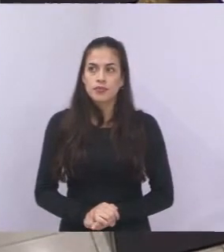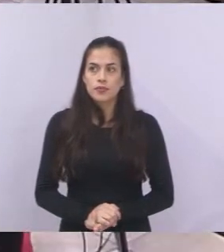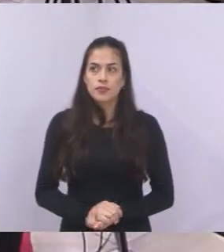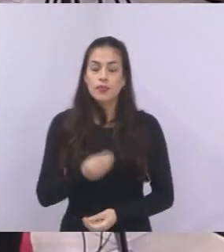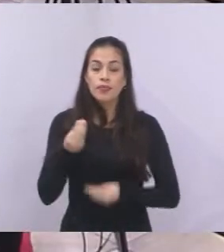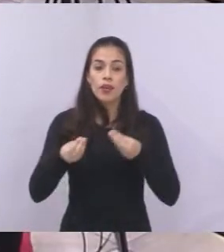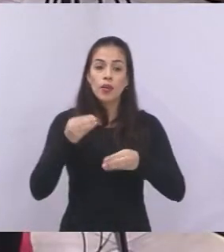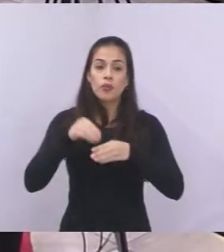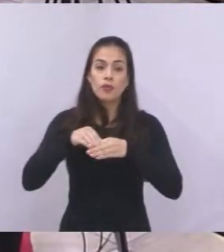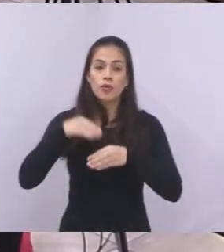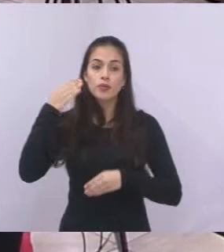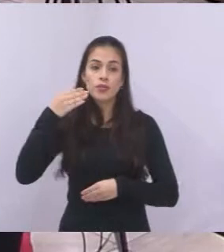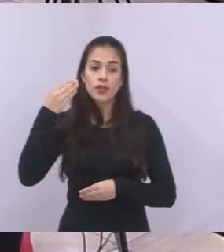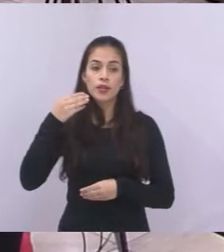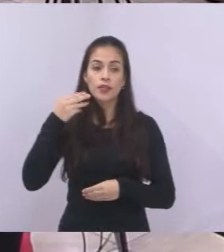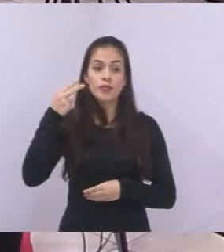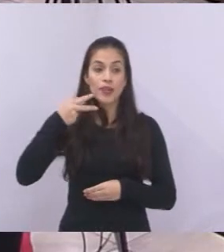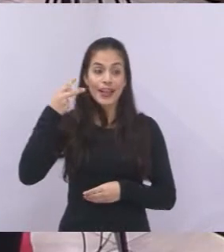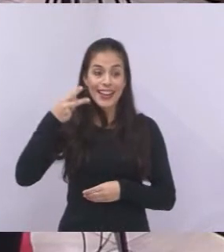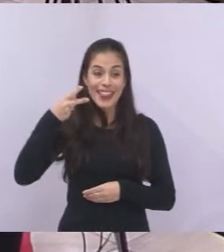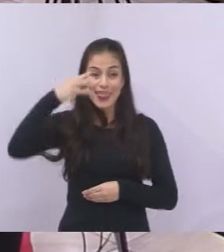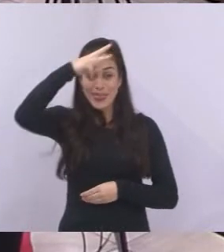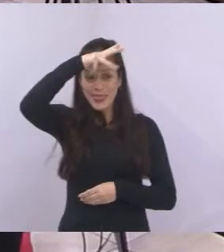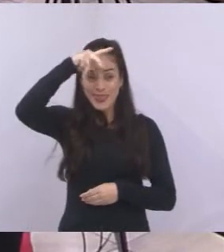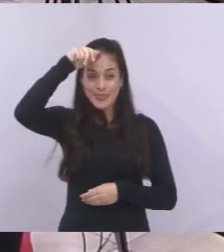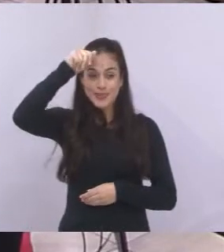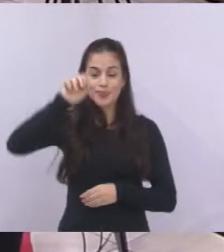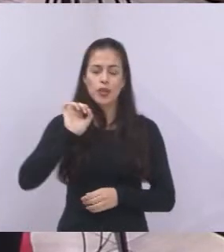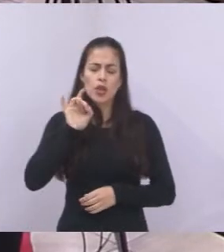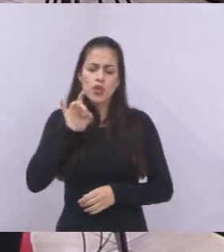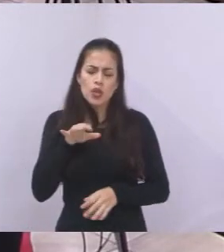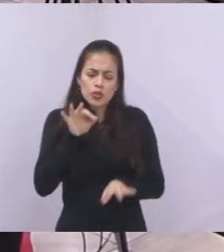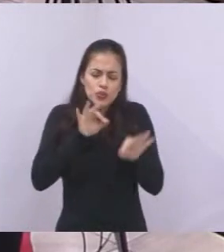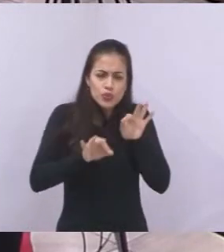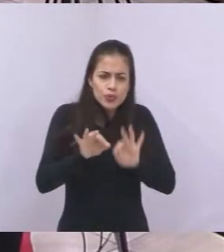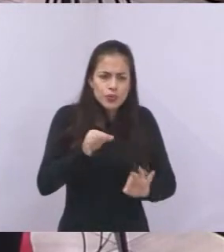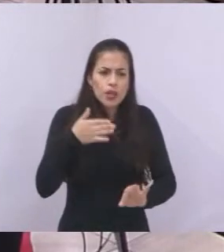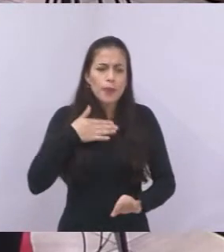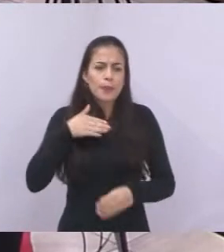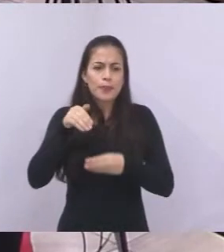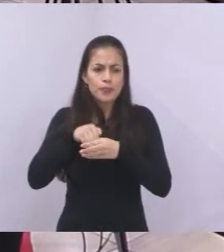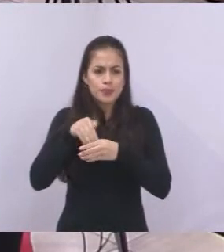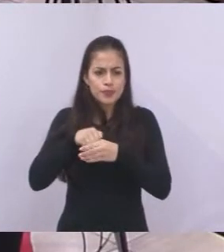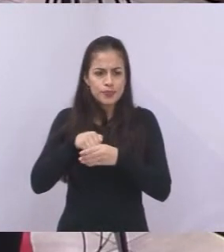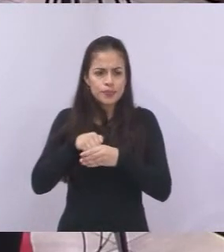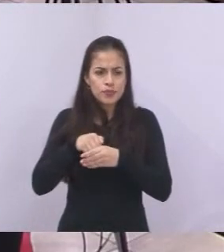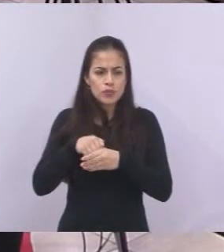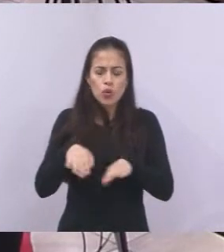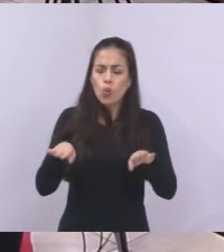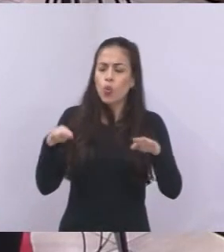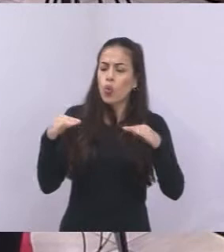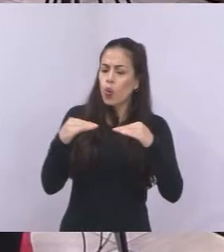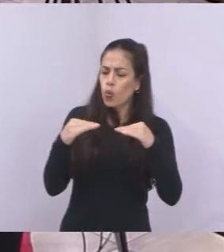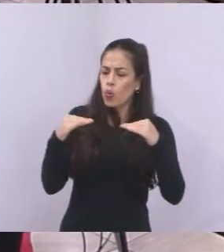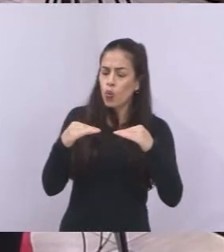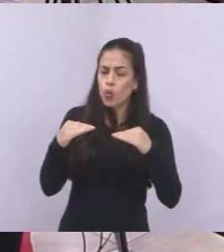Como vota a vereadora Maria Amélia? Só justificando meu voto também, concordo com o que o Hernani